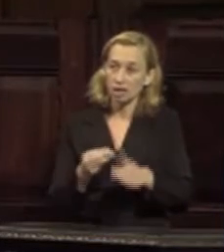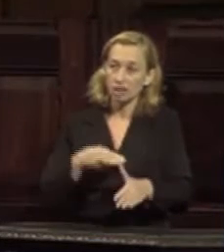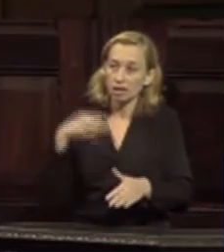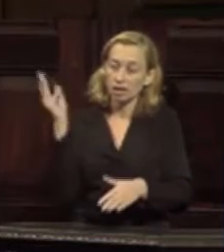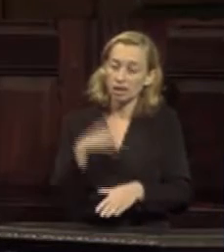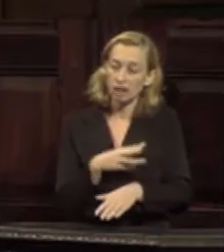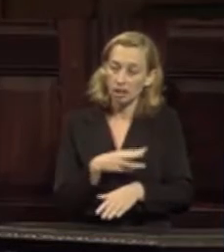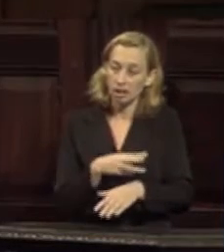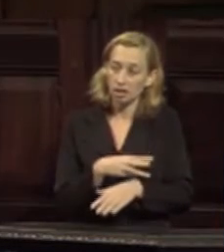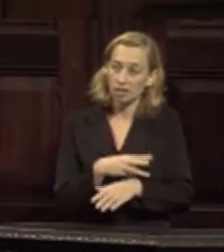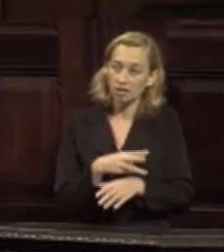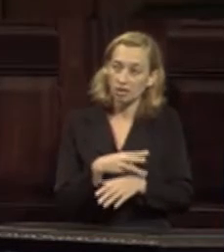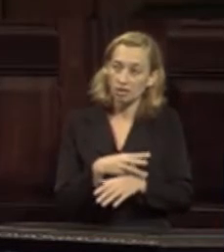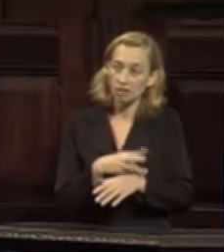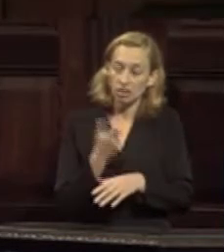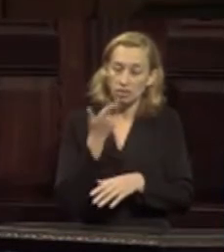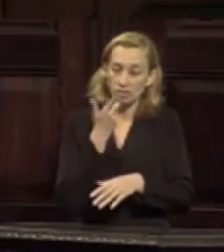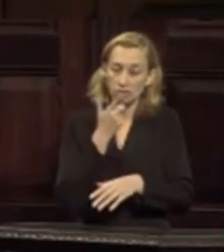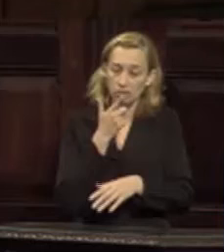beneficia,